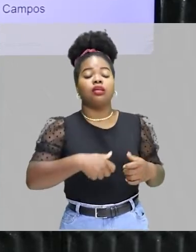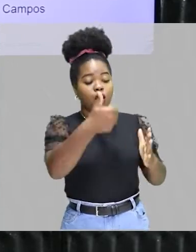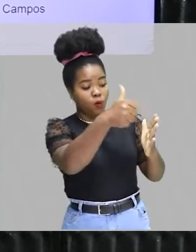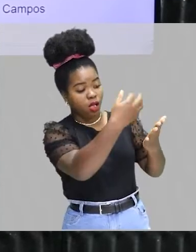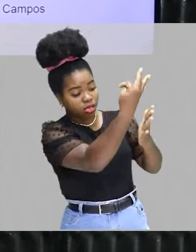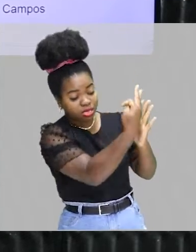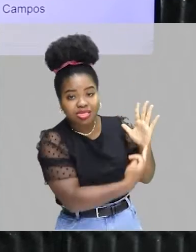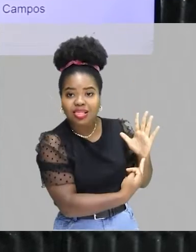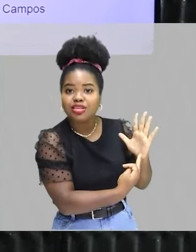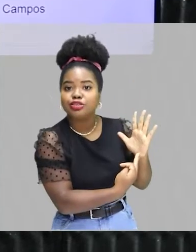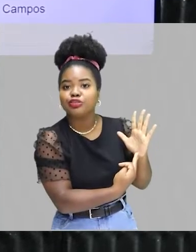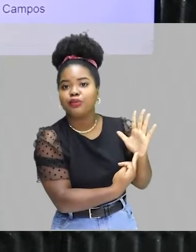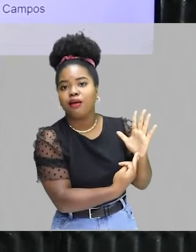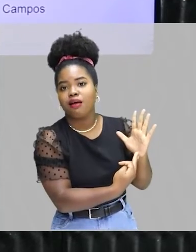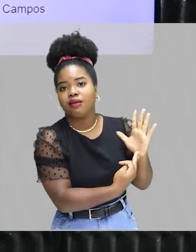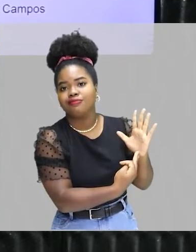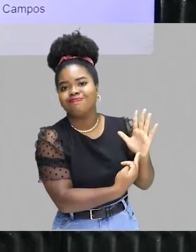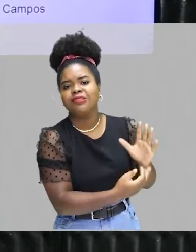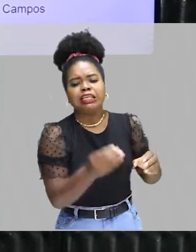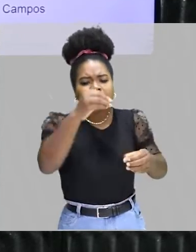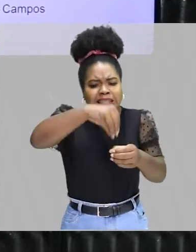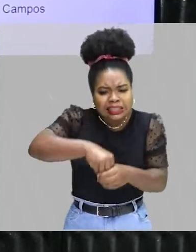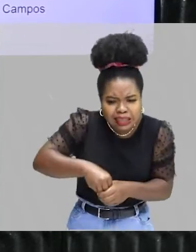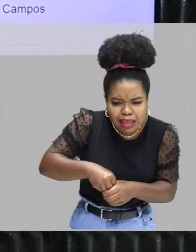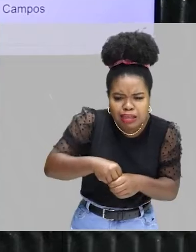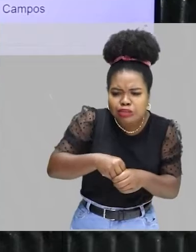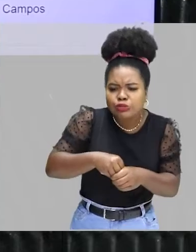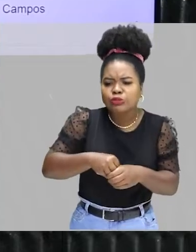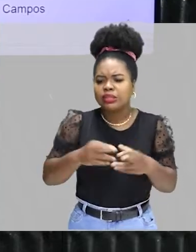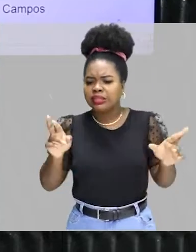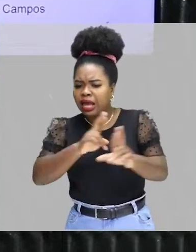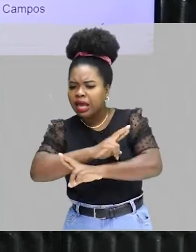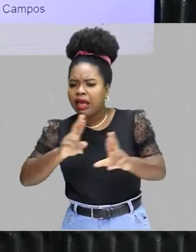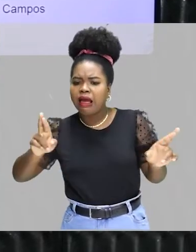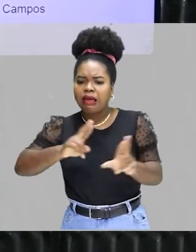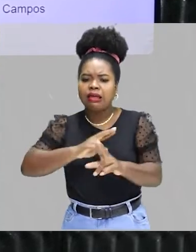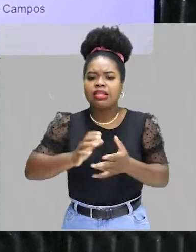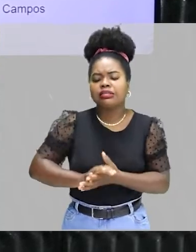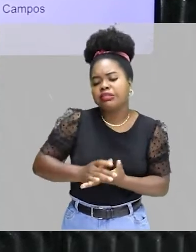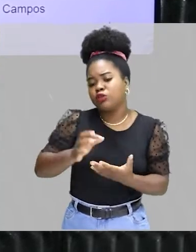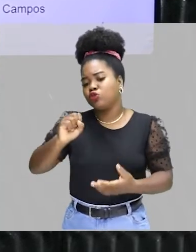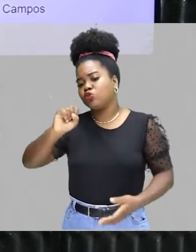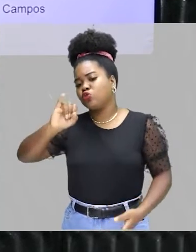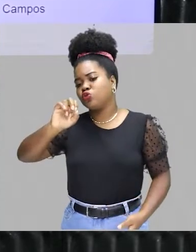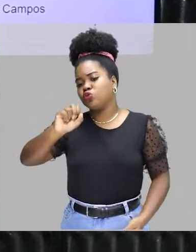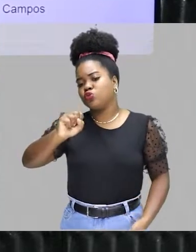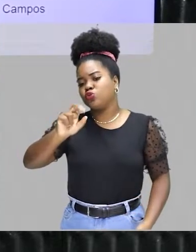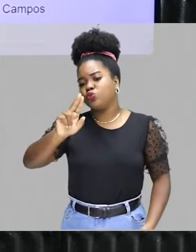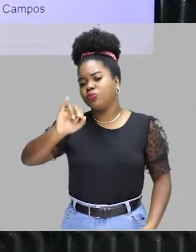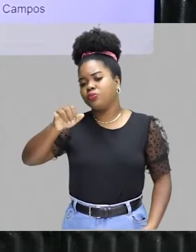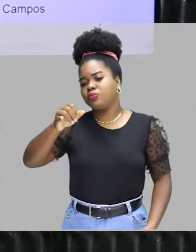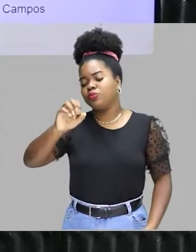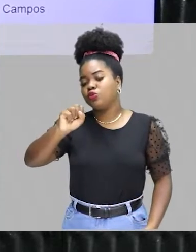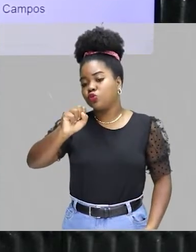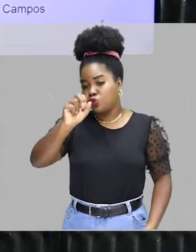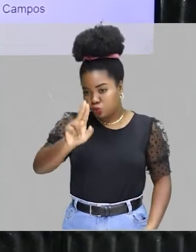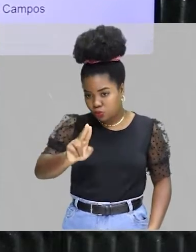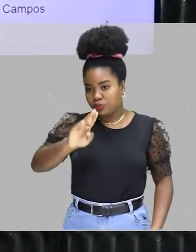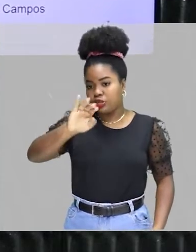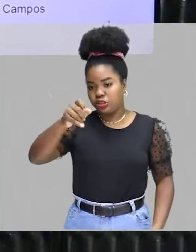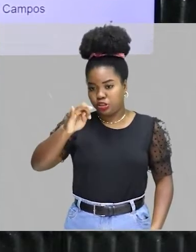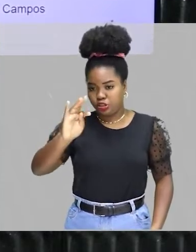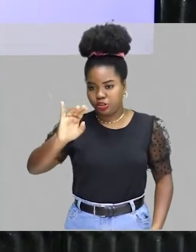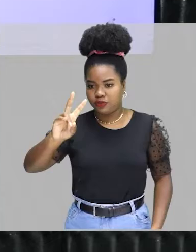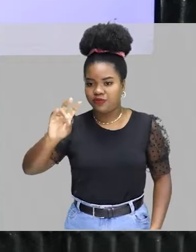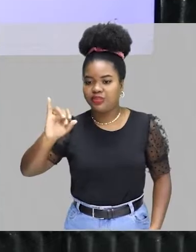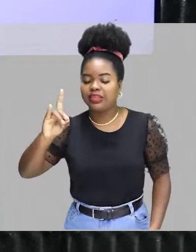que sejam subjetivos. E dentro dessa subjetividade há limites. O autor brinca nesse poema,